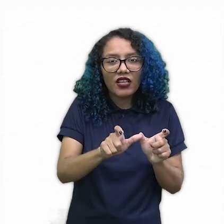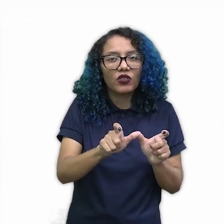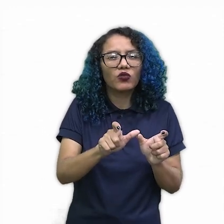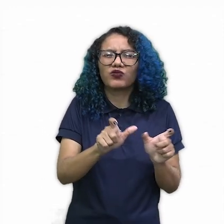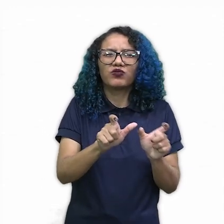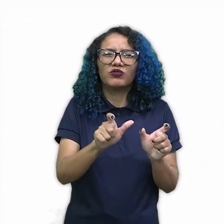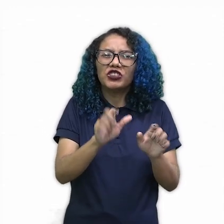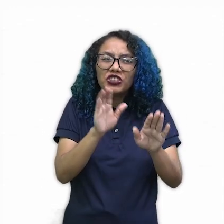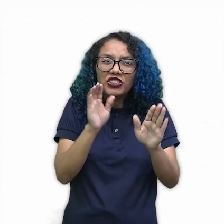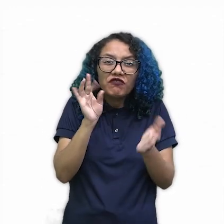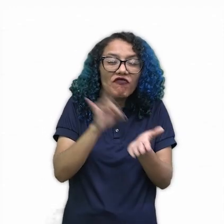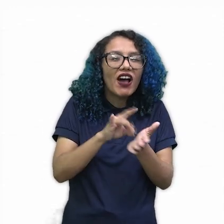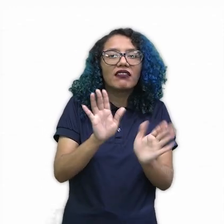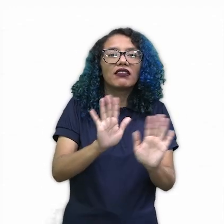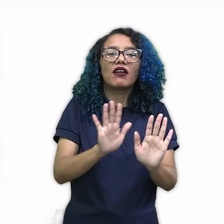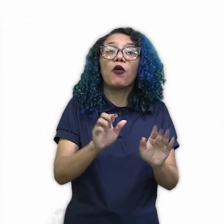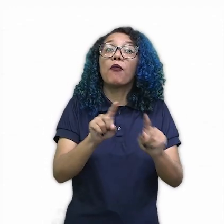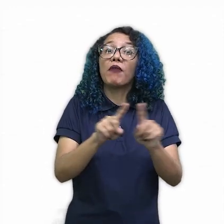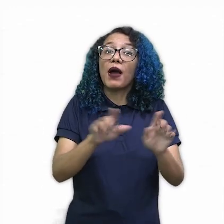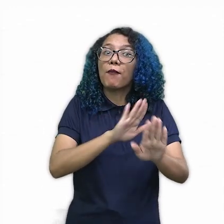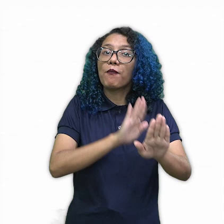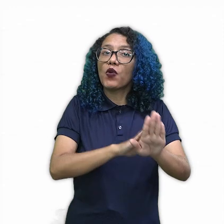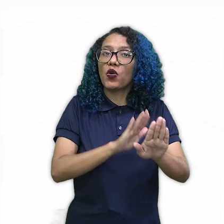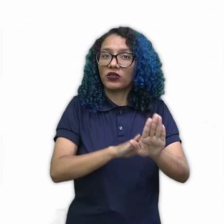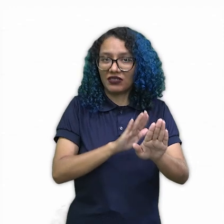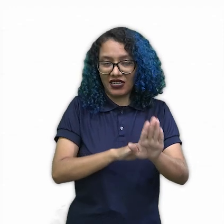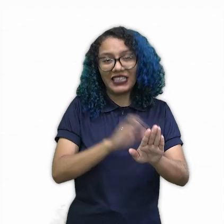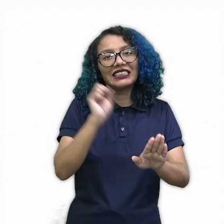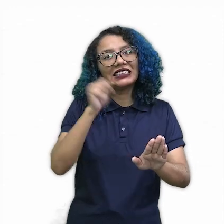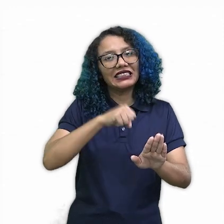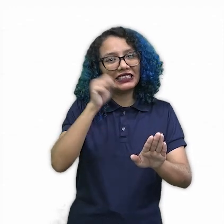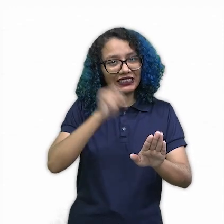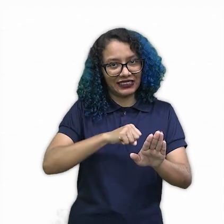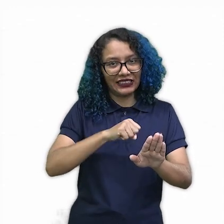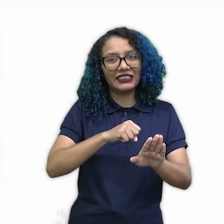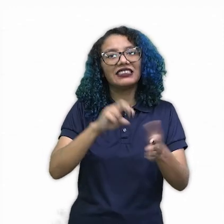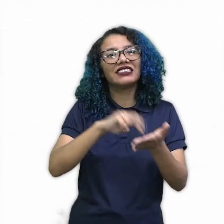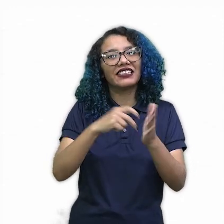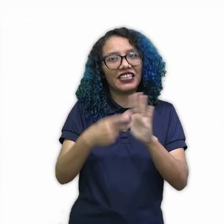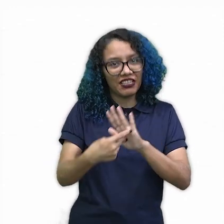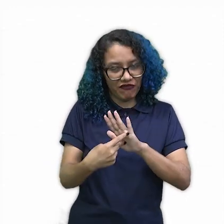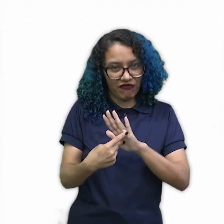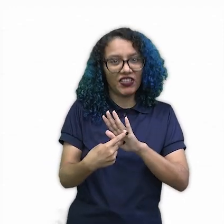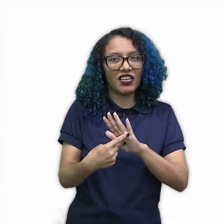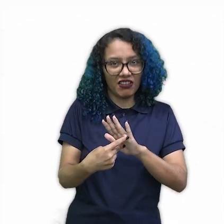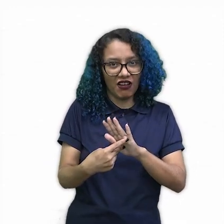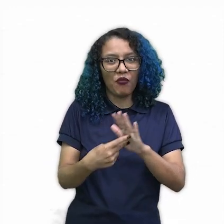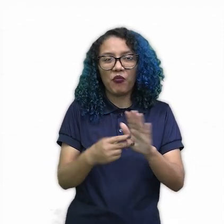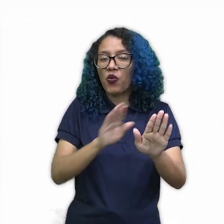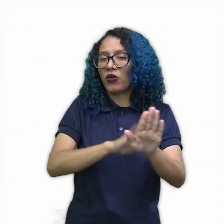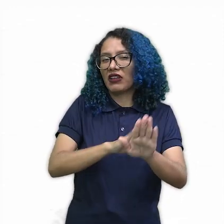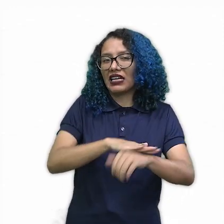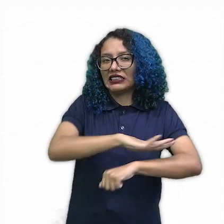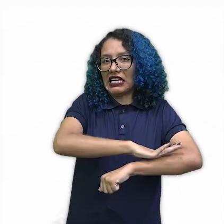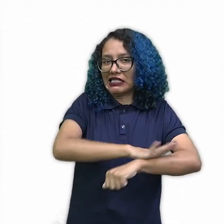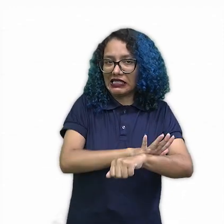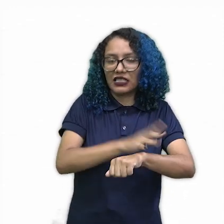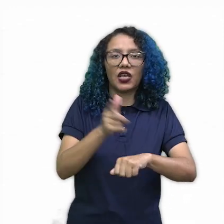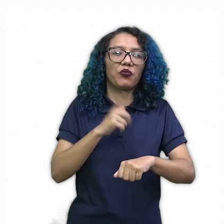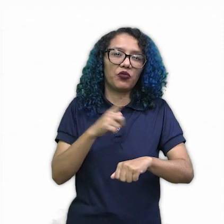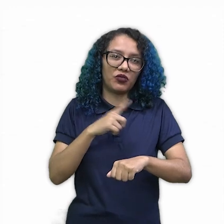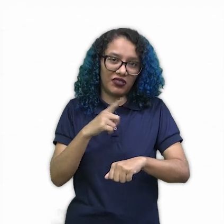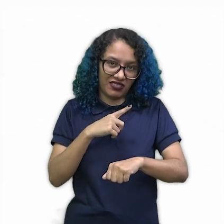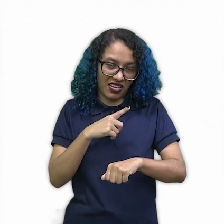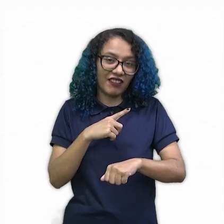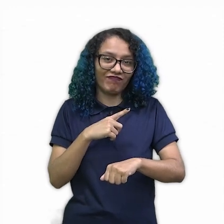está, indiretamente, sem perceber, você acaba denegrindo a imagem, né, de todas as pessoas que são